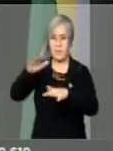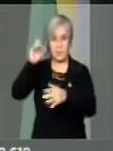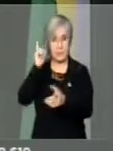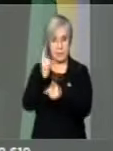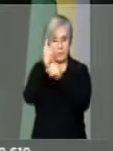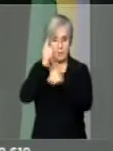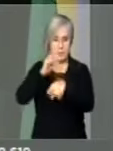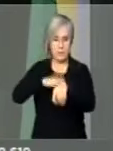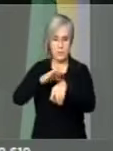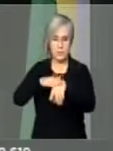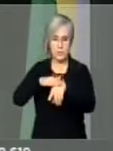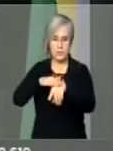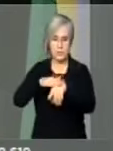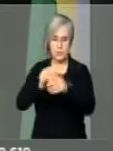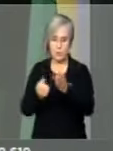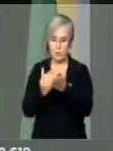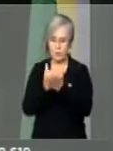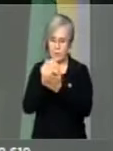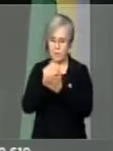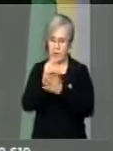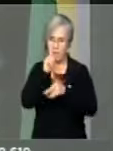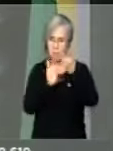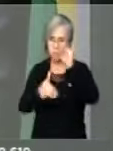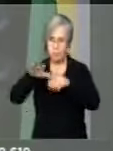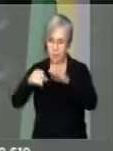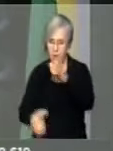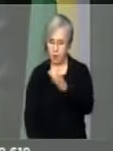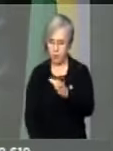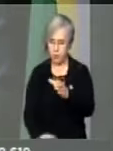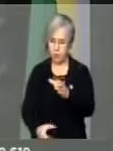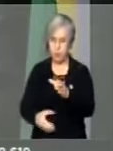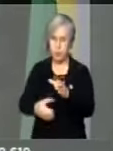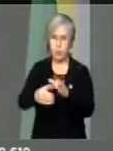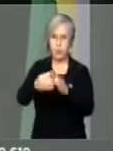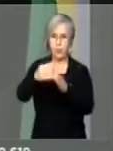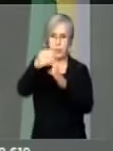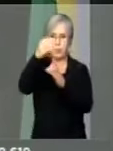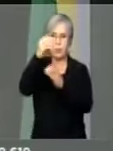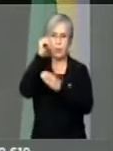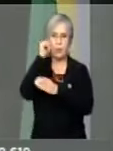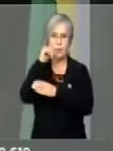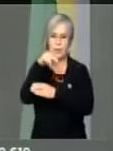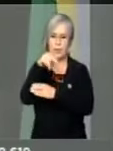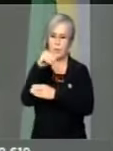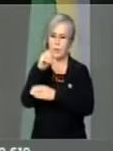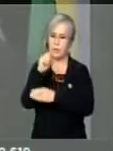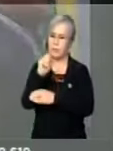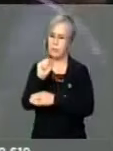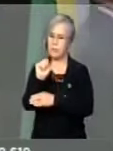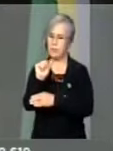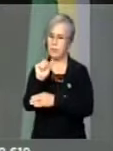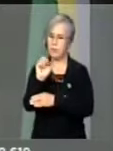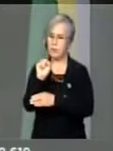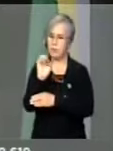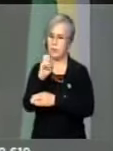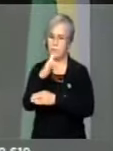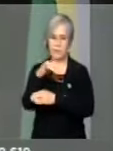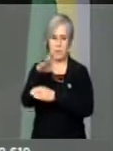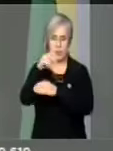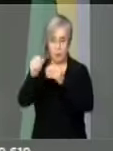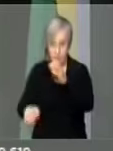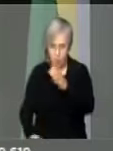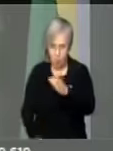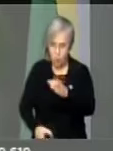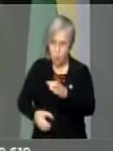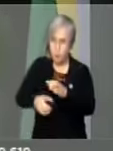do mar, uma coluna subia, Nossa Senhora estava sobre essa coluna, e ela tinha uma criança nos braços. E quando essa coluna